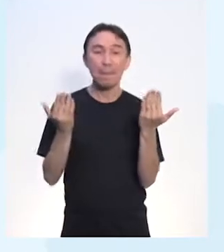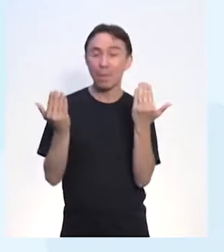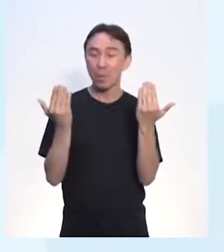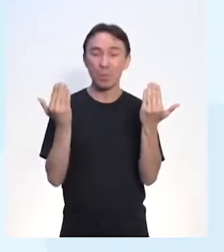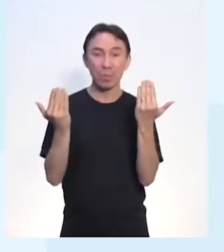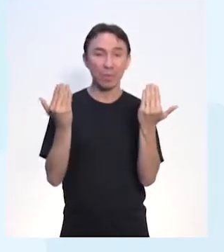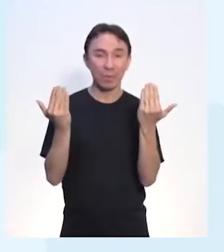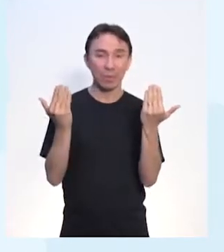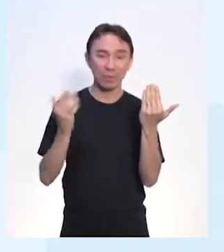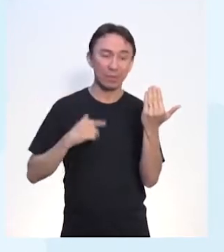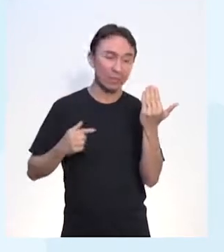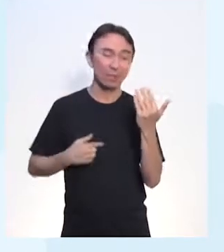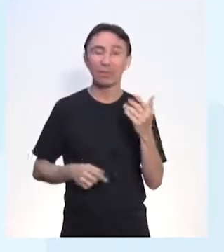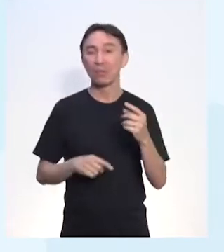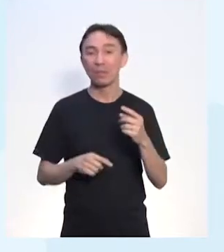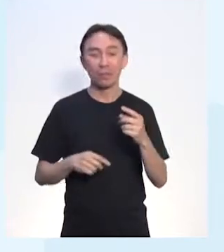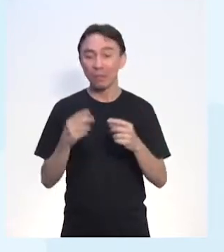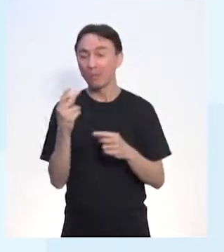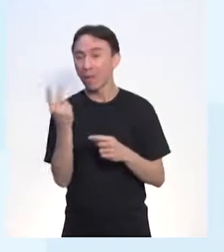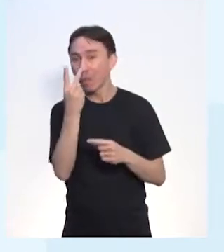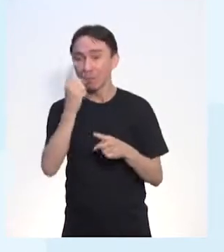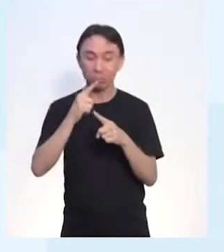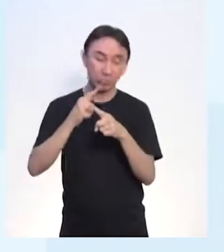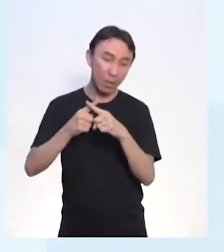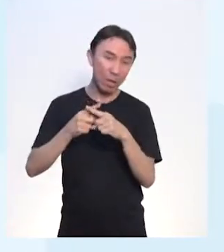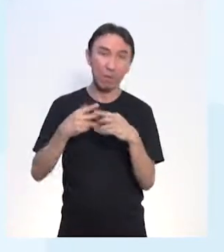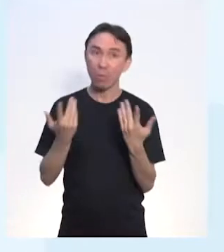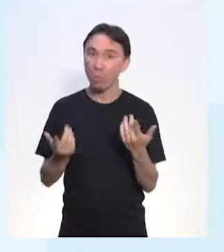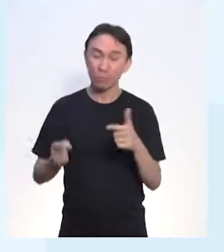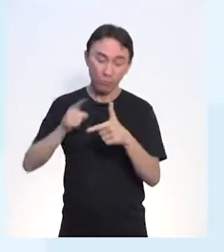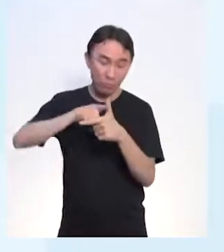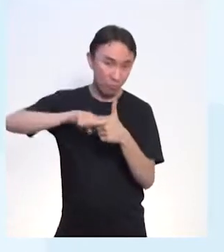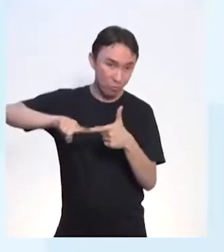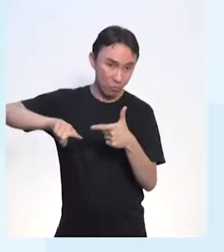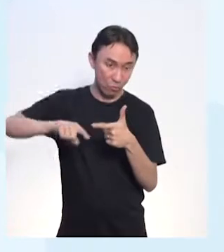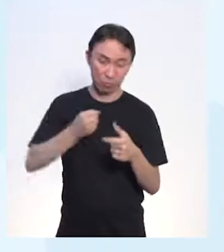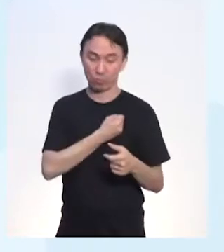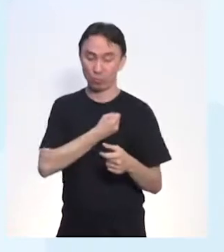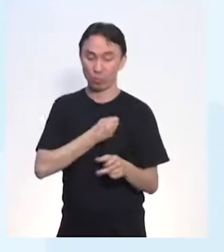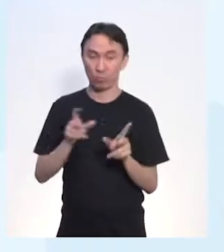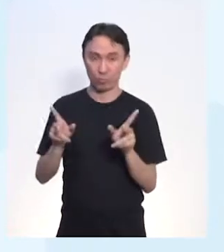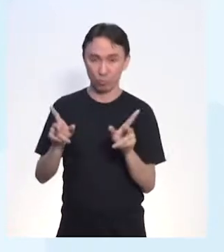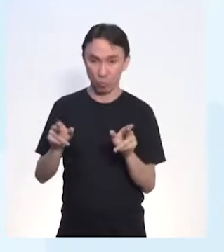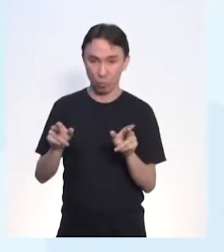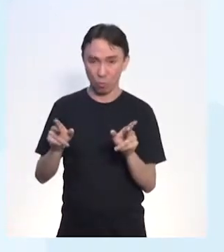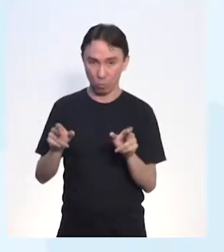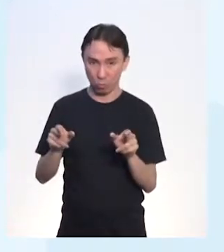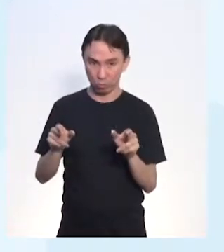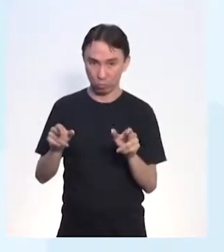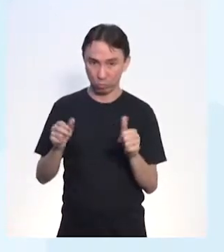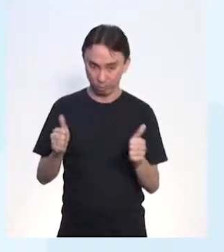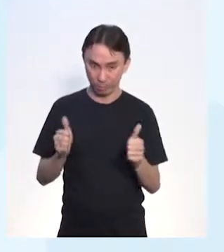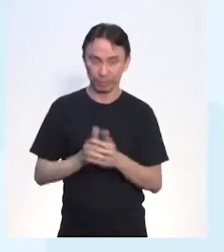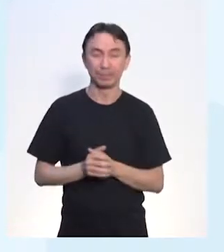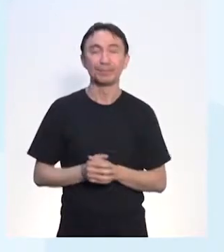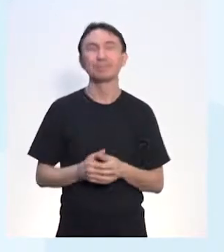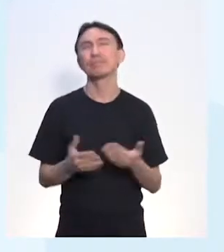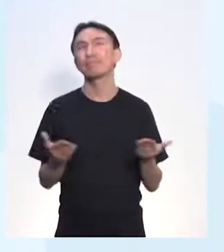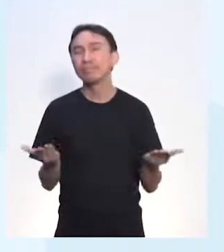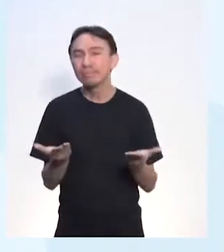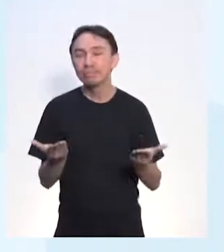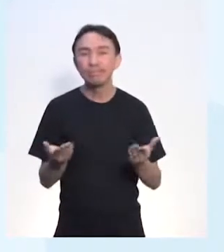ou multiplicados ou divididos por um mesmo número. Muito bem. Então, agora eu vou começar a